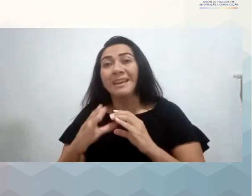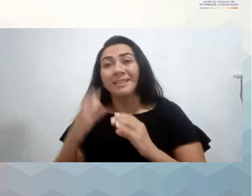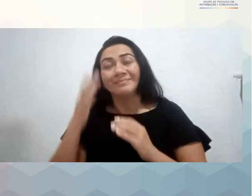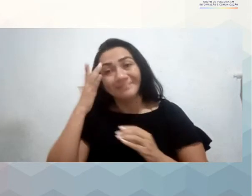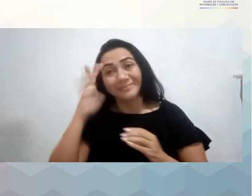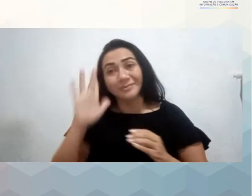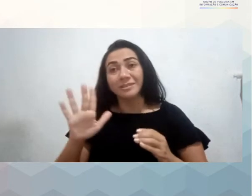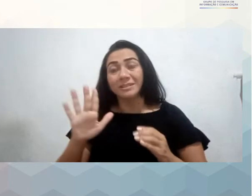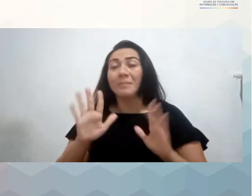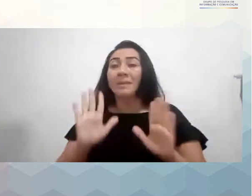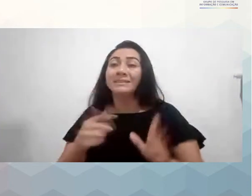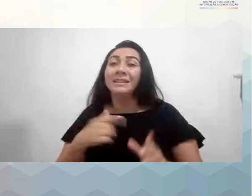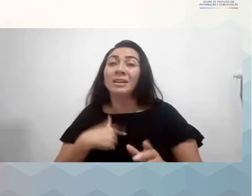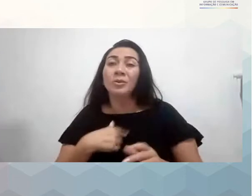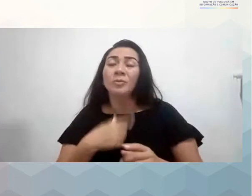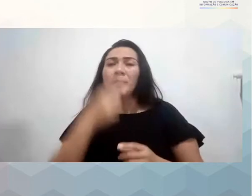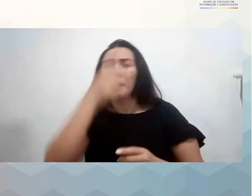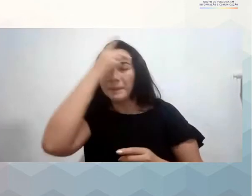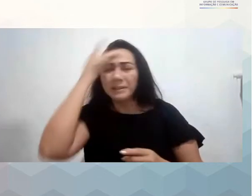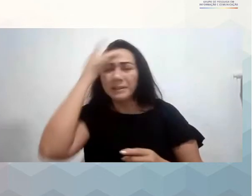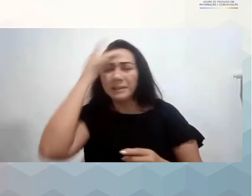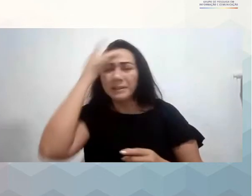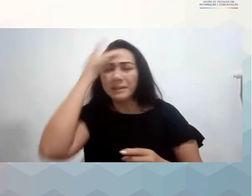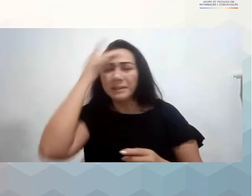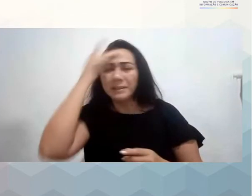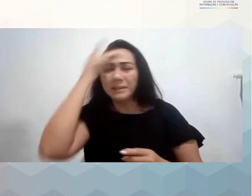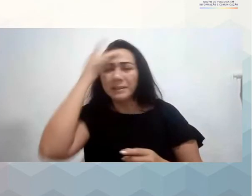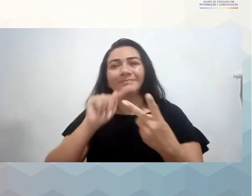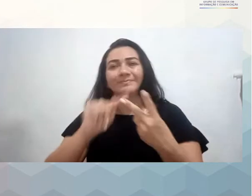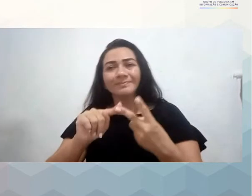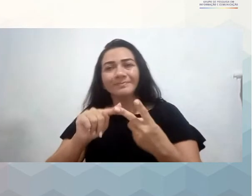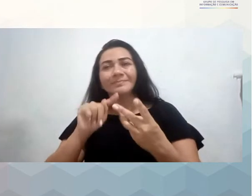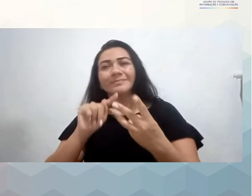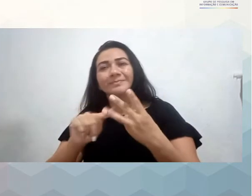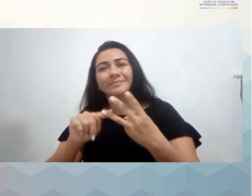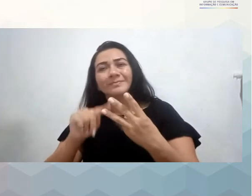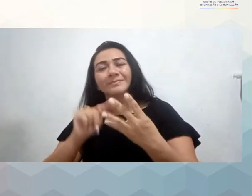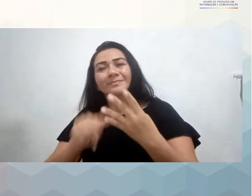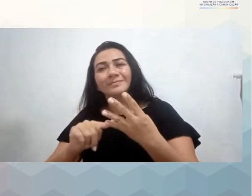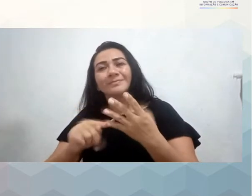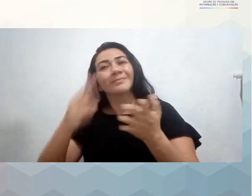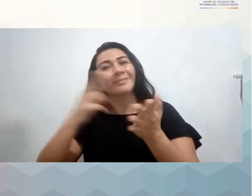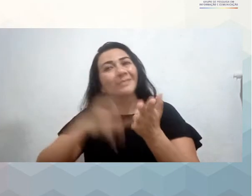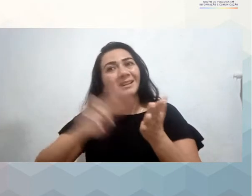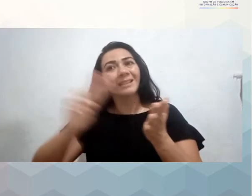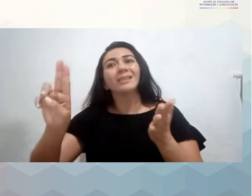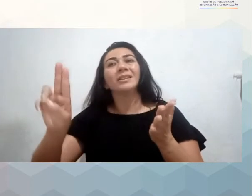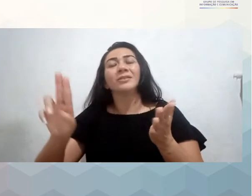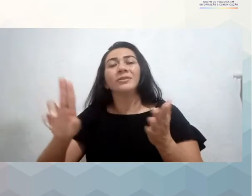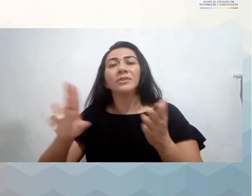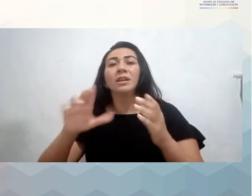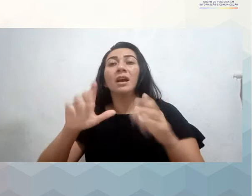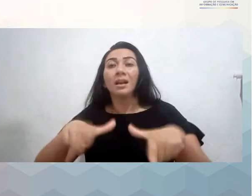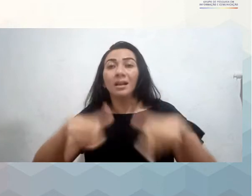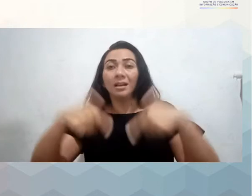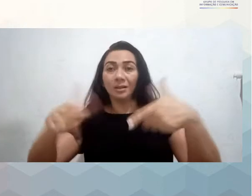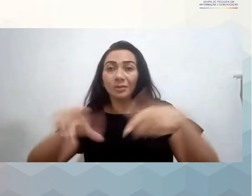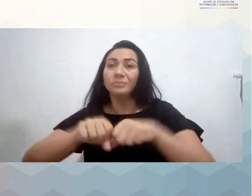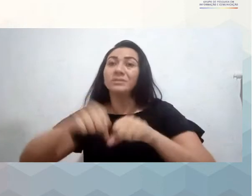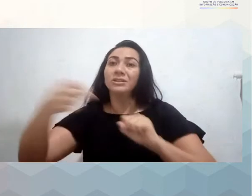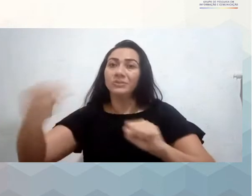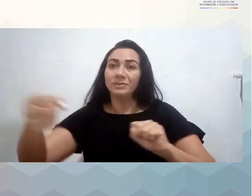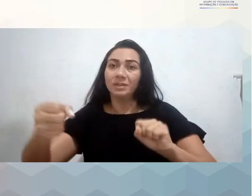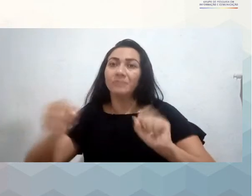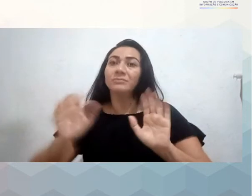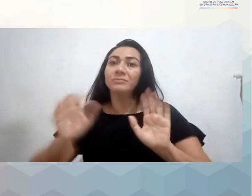esse processo, né? Eu sozinha. Então, por isso que eu também demoro um pouquinho e, infelizmente, vai demorar. A